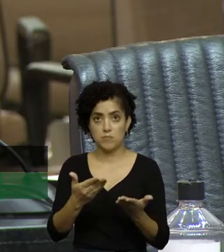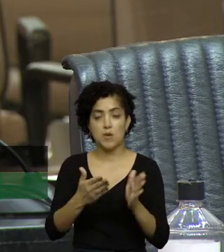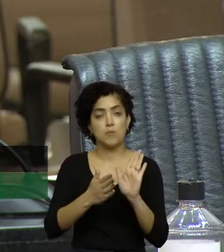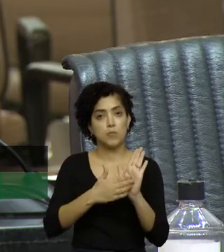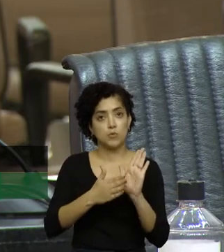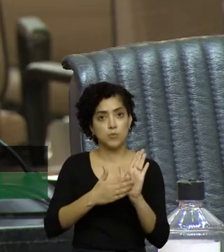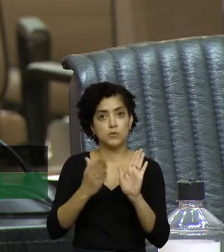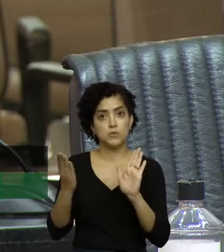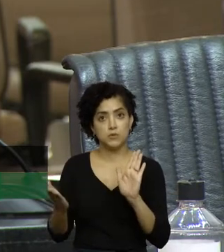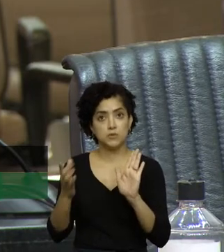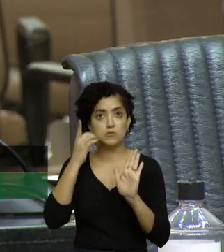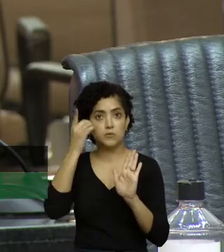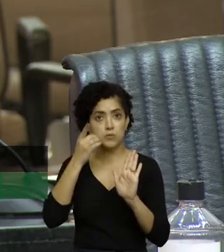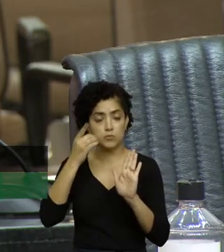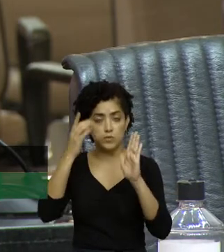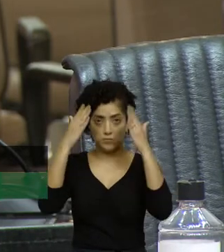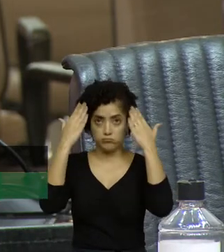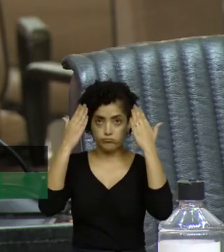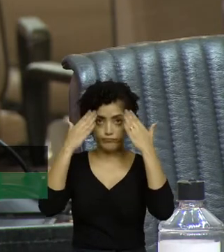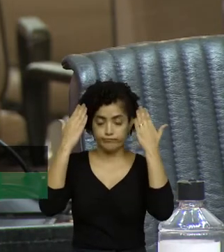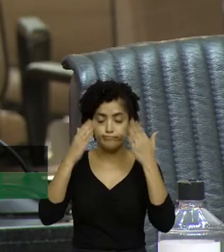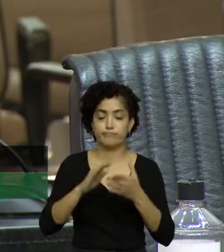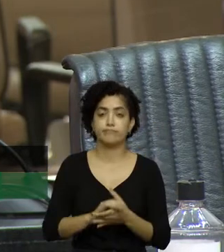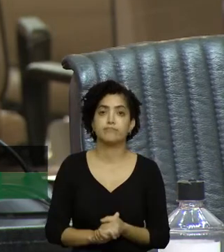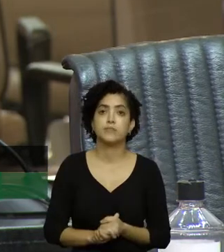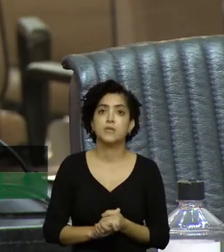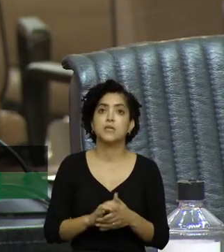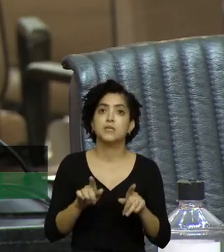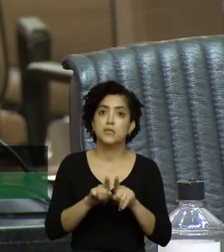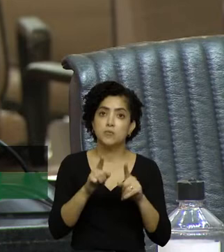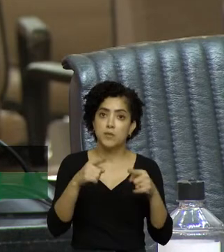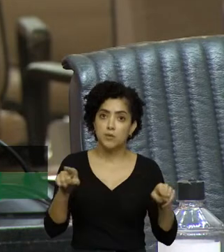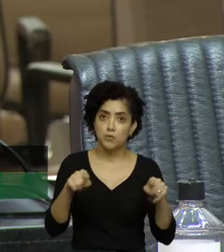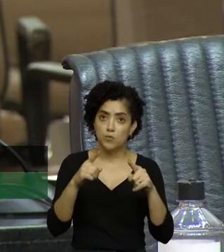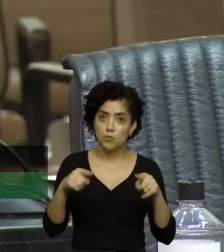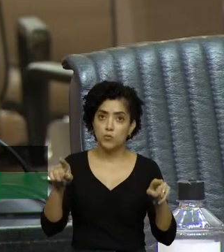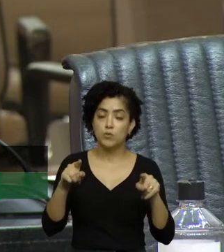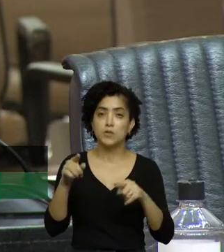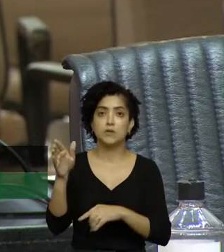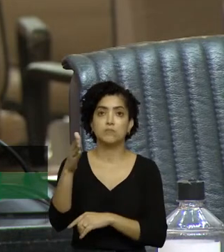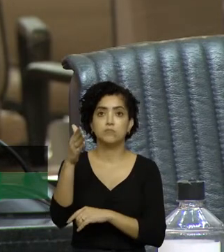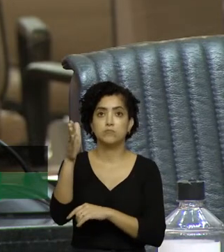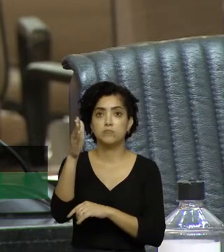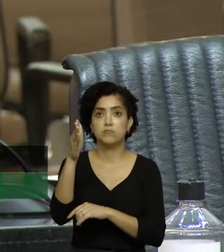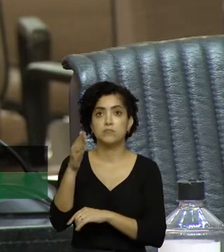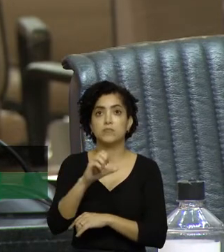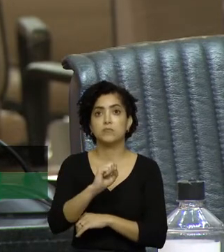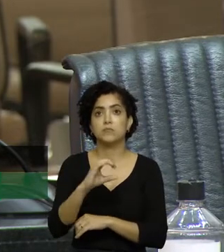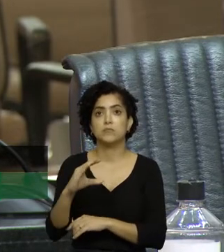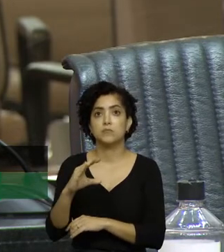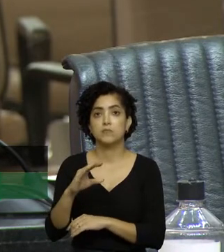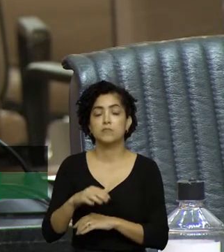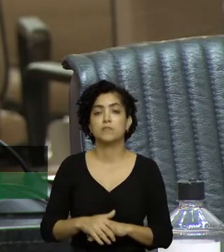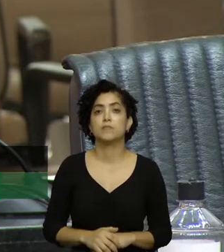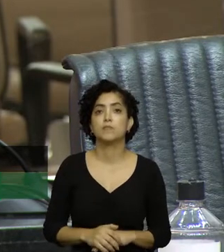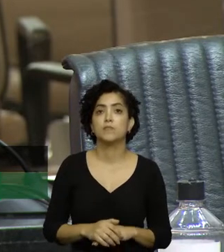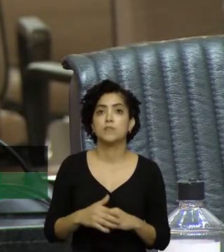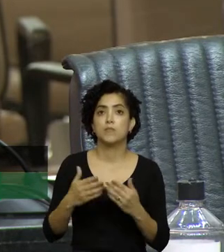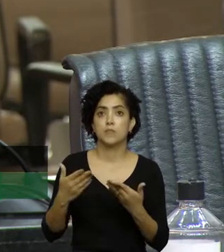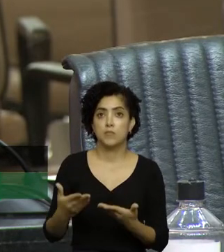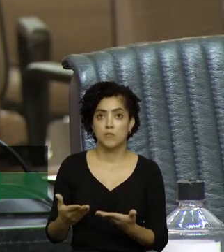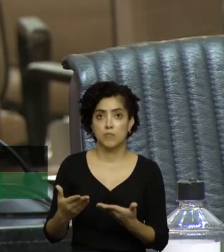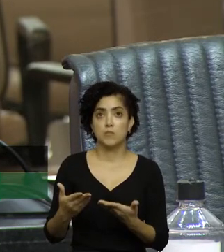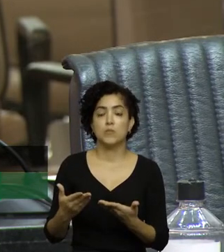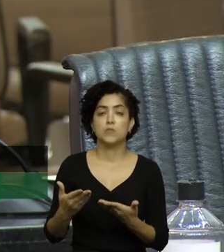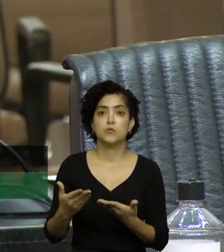deputado José Milton Schaefer. No momento seguinte, houve a interpretação do hino nacional pelo coral da Assembleia Legislativa do Estado de Santa Catarina, sob a regência do maestro